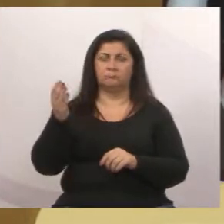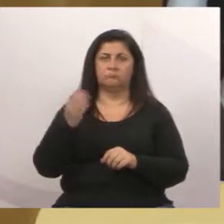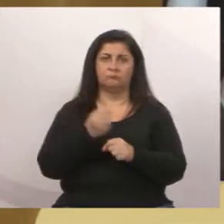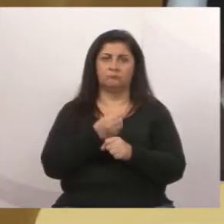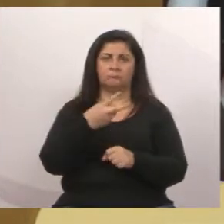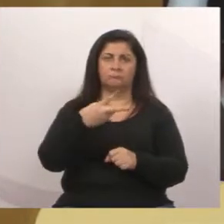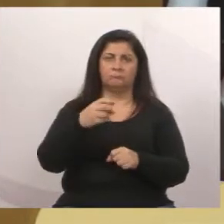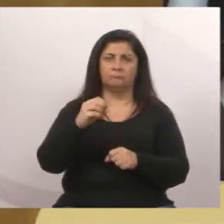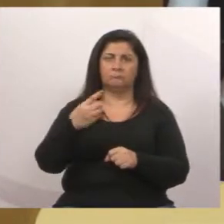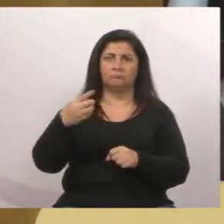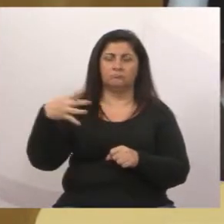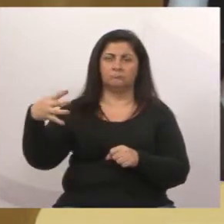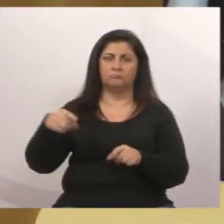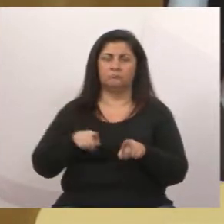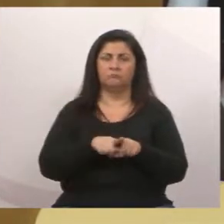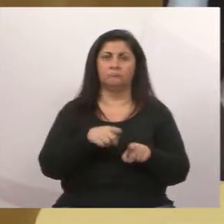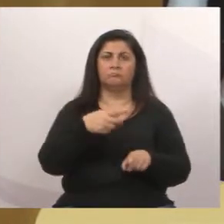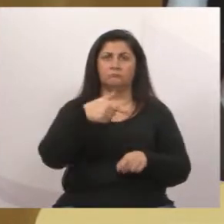696/2014 e